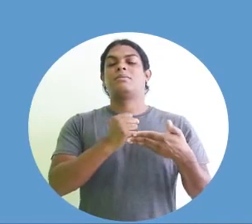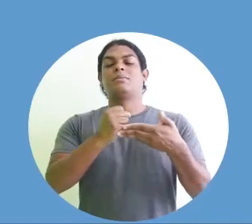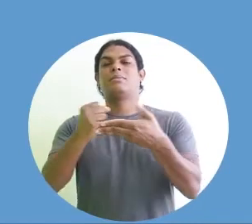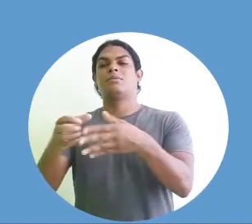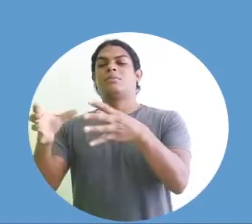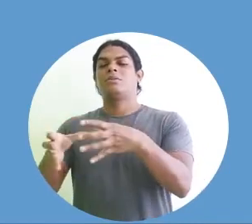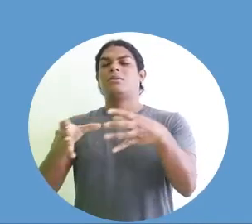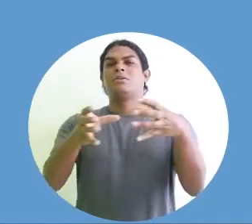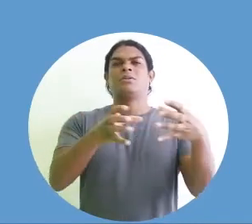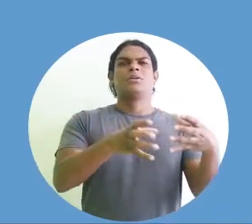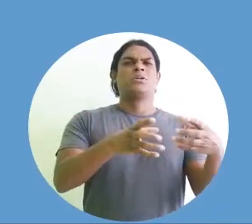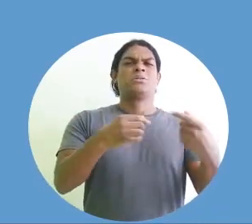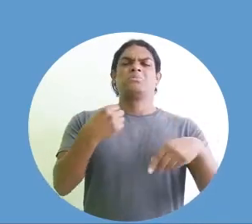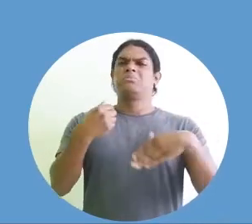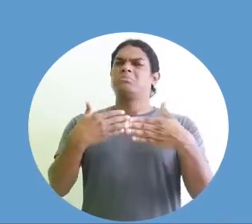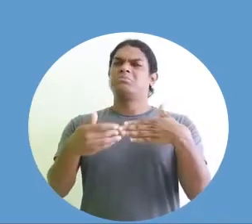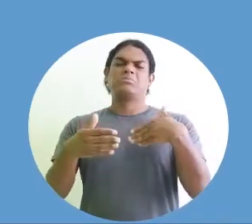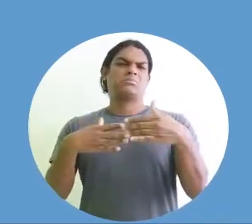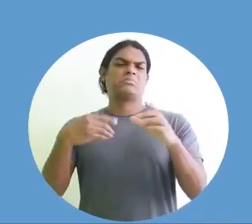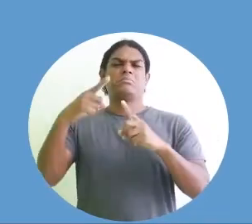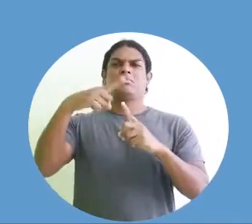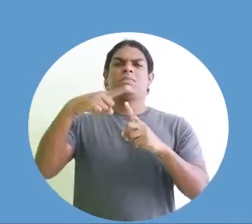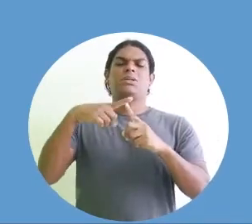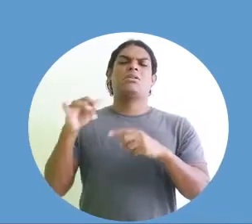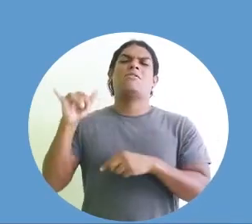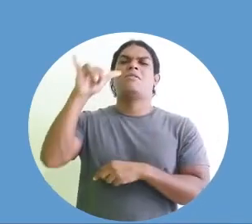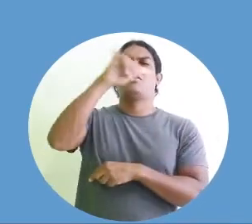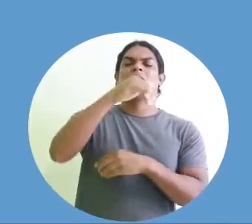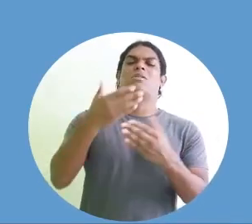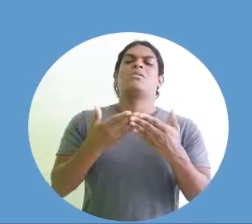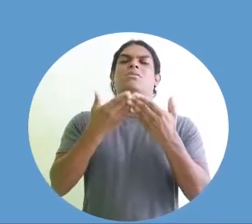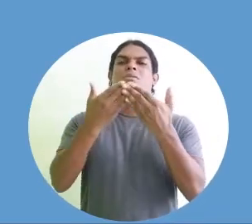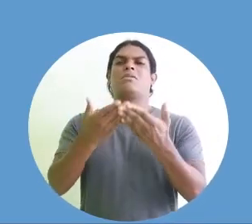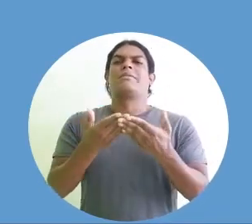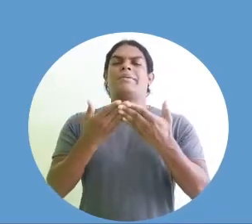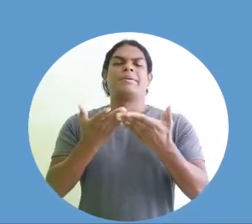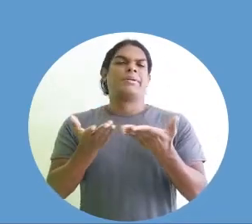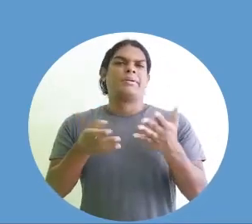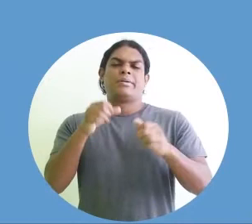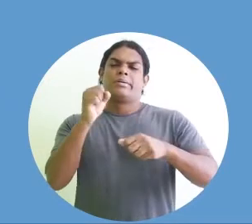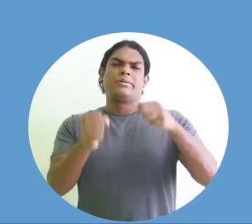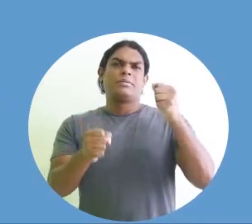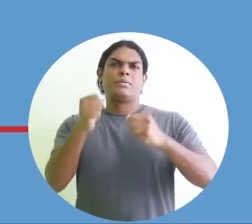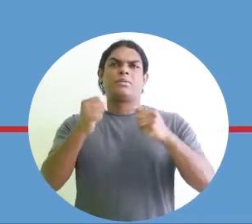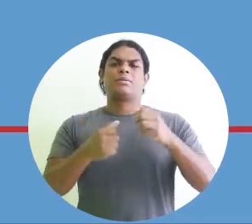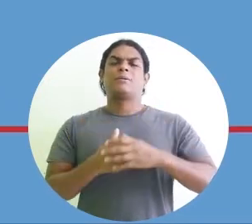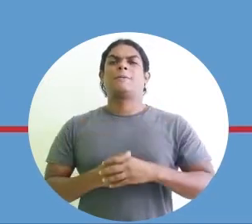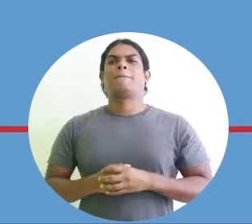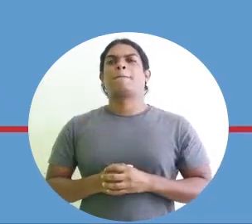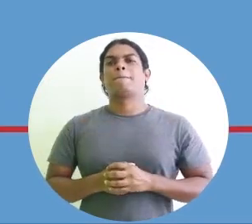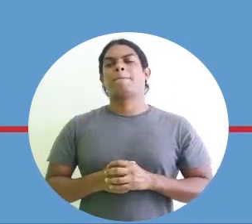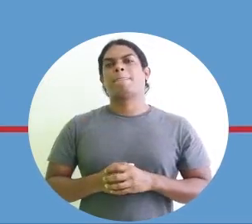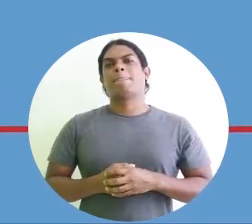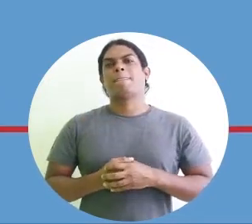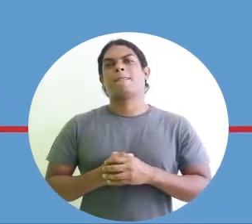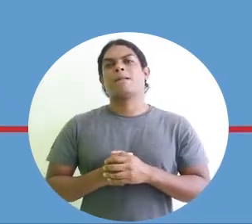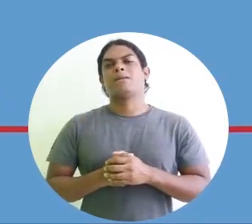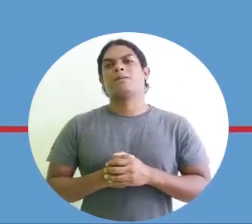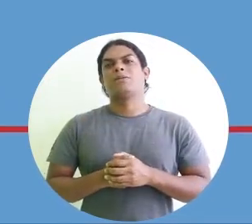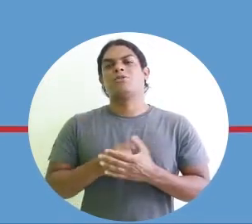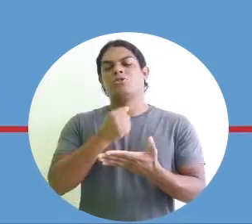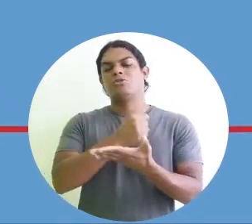modais, independente do tipo de modalidade. Após o embarque, a mercadoria vai e o